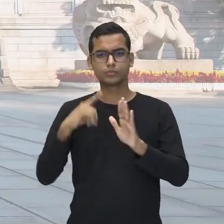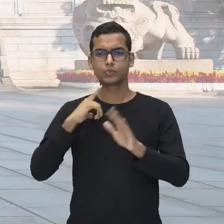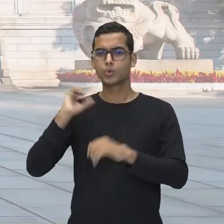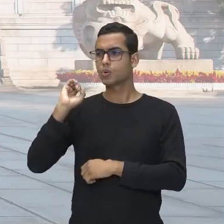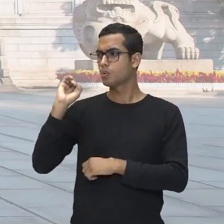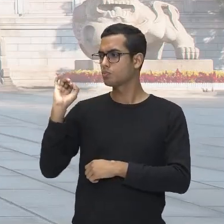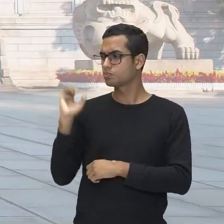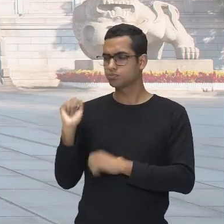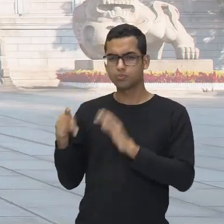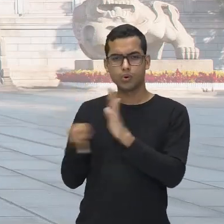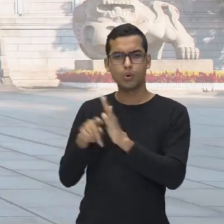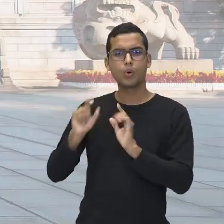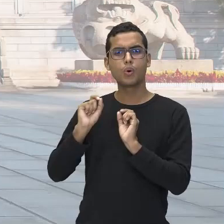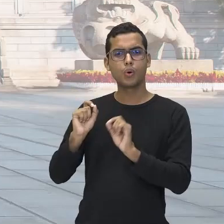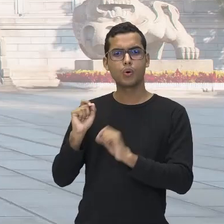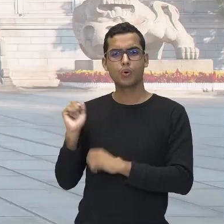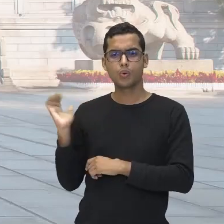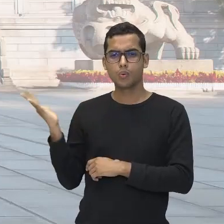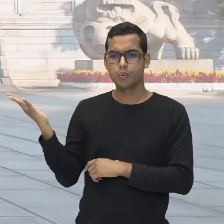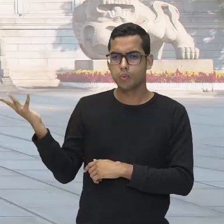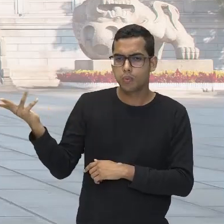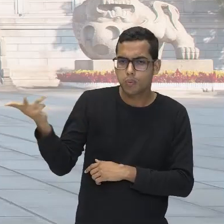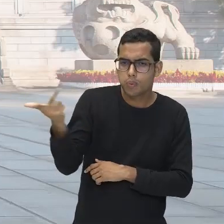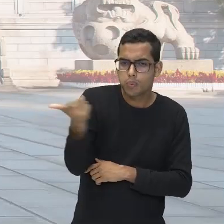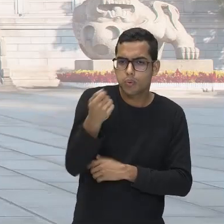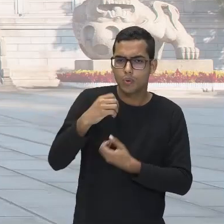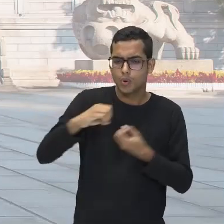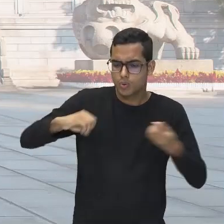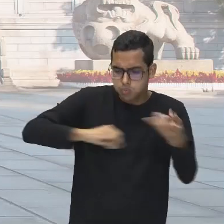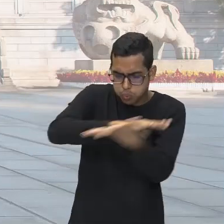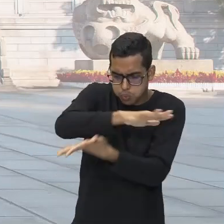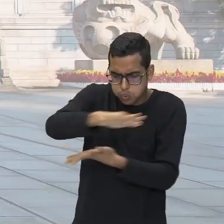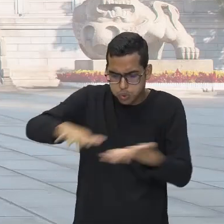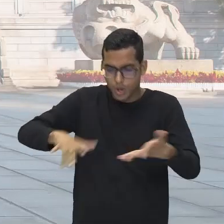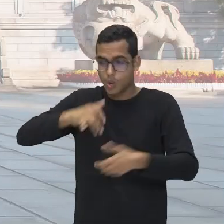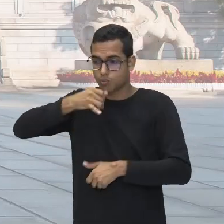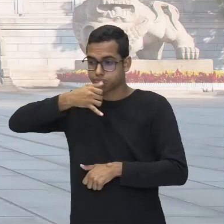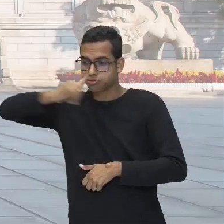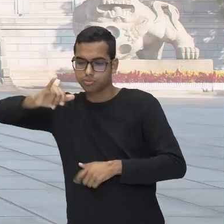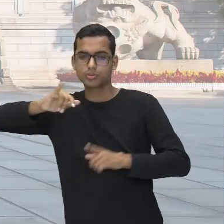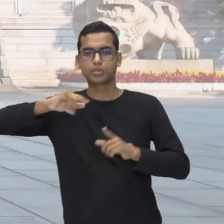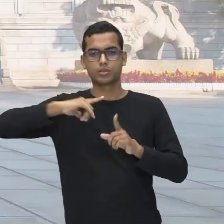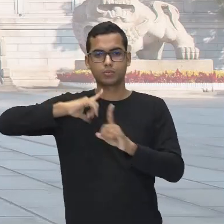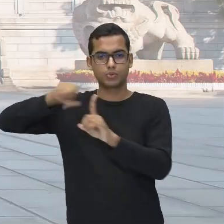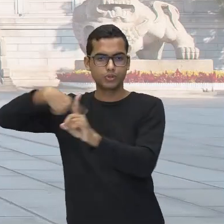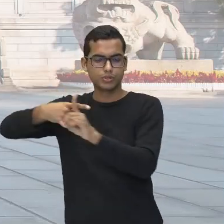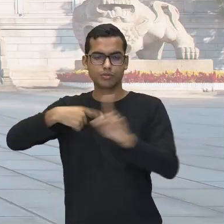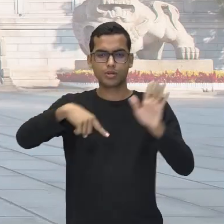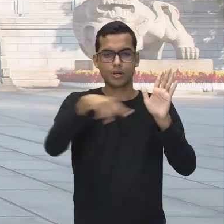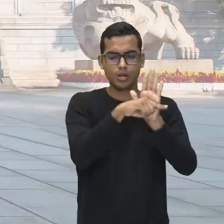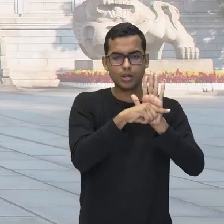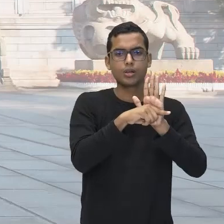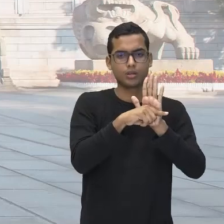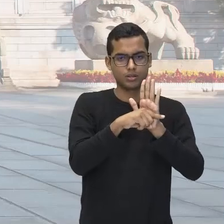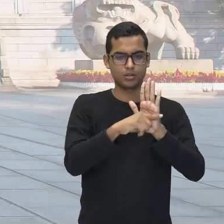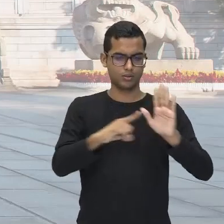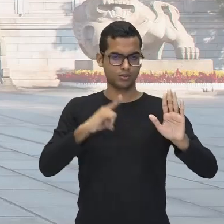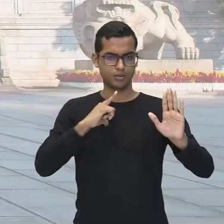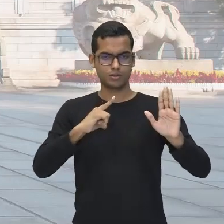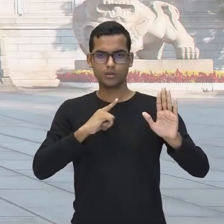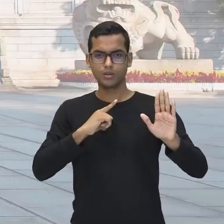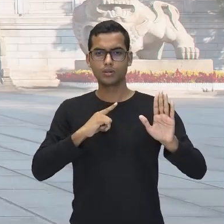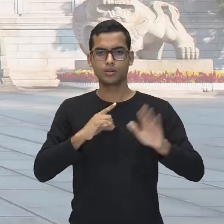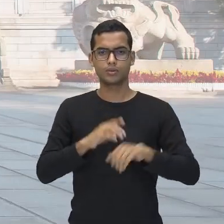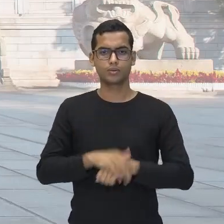universo mediado pela união de forças e energias opostas. A saber, quais são essas forças e energias